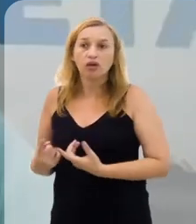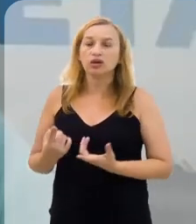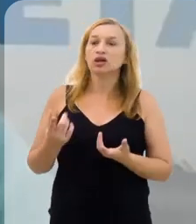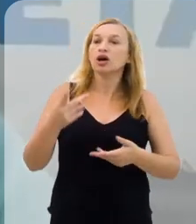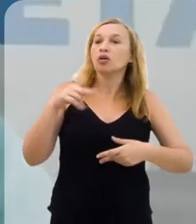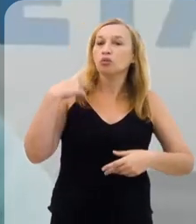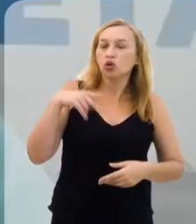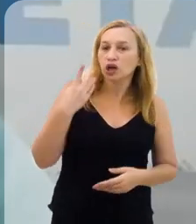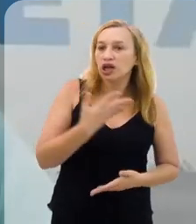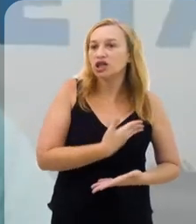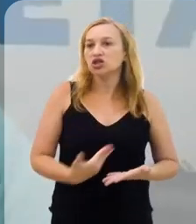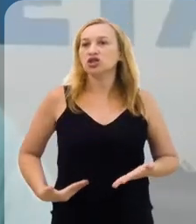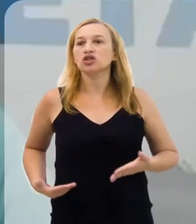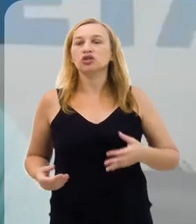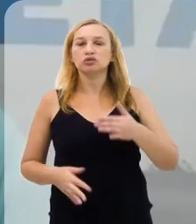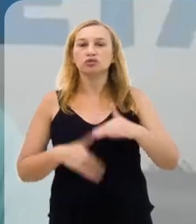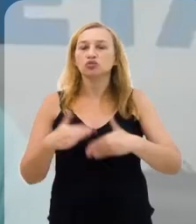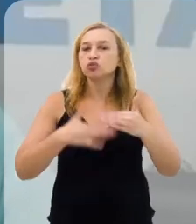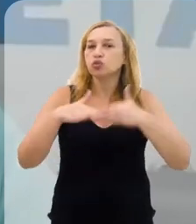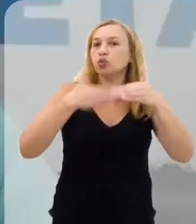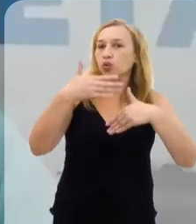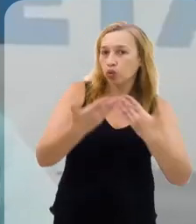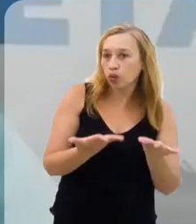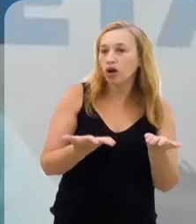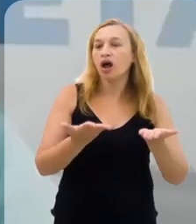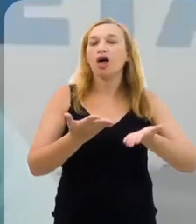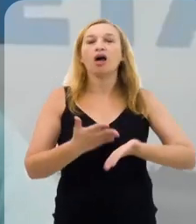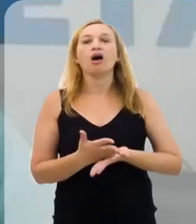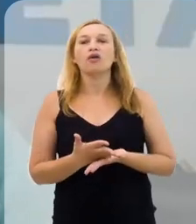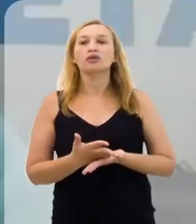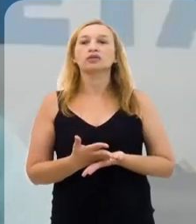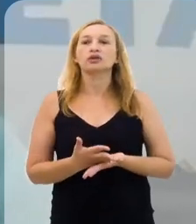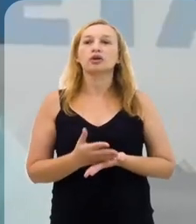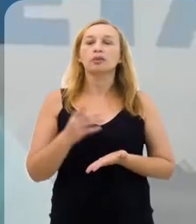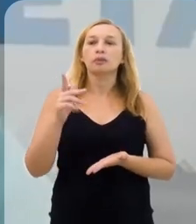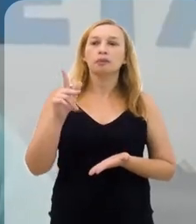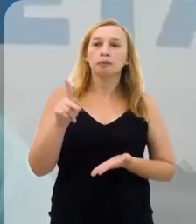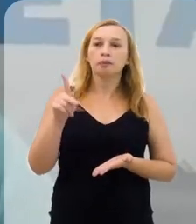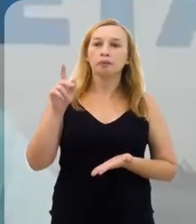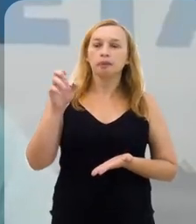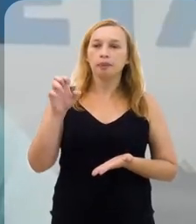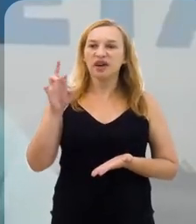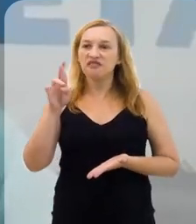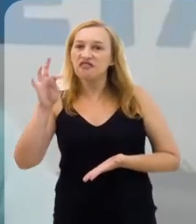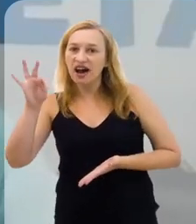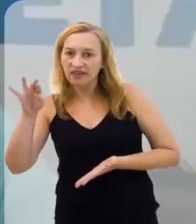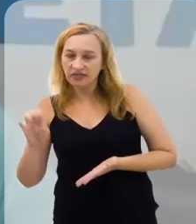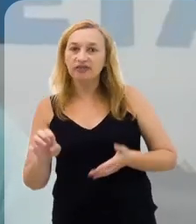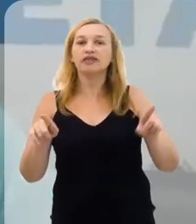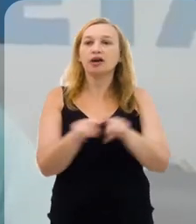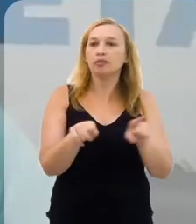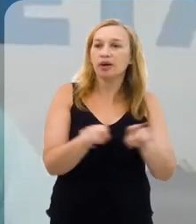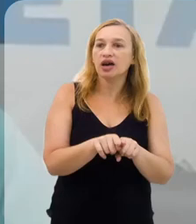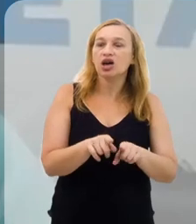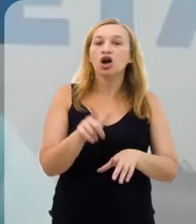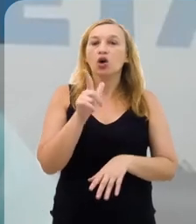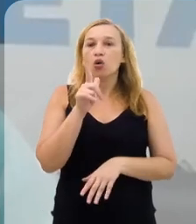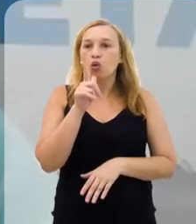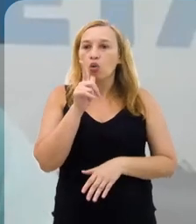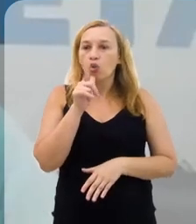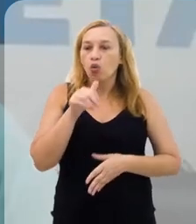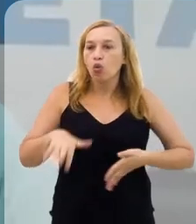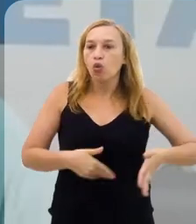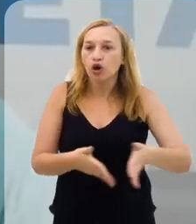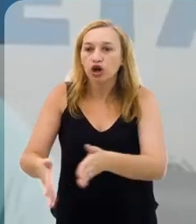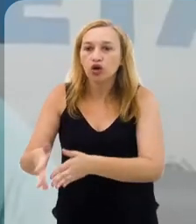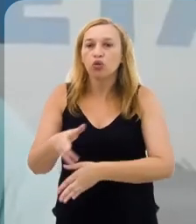diversificação dessa atividade rural. Você tem políticas como Prosperar, que é de pequenas agroindústrias, a OPEFAT também, você